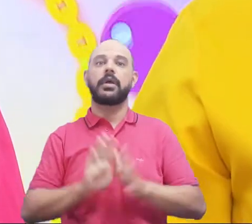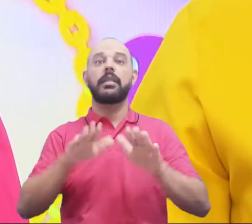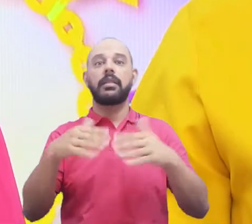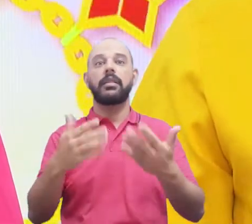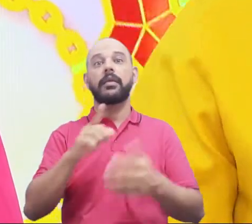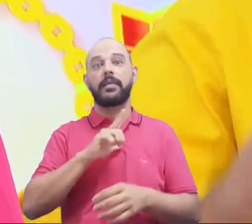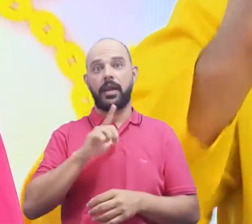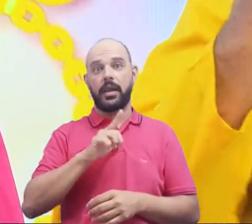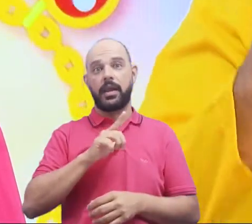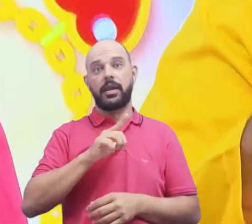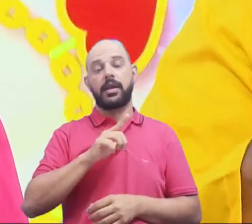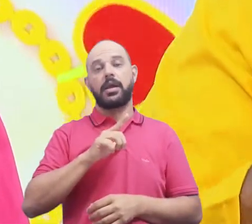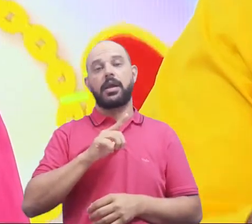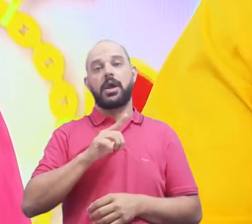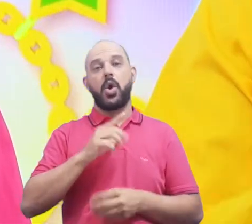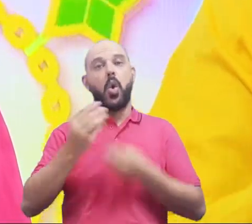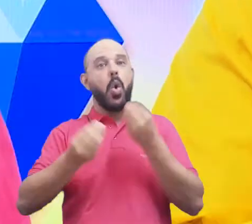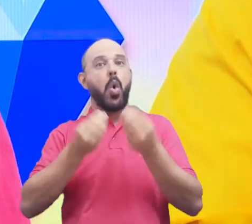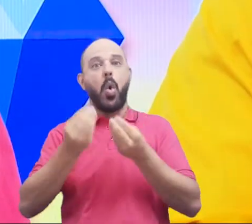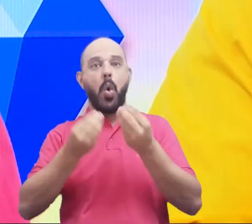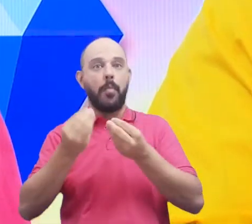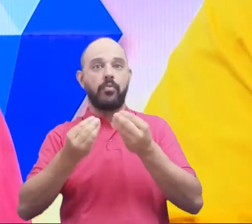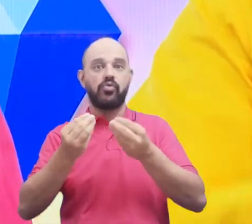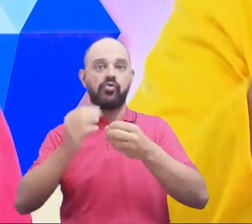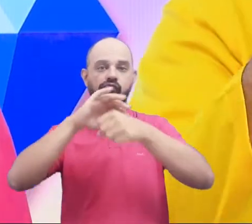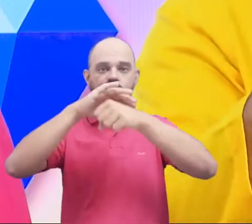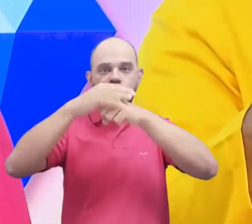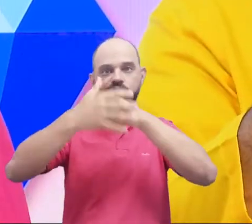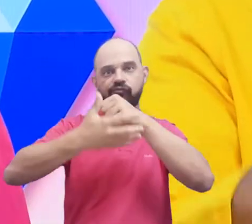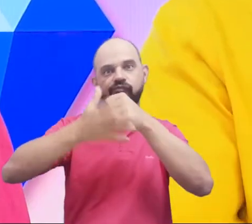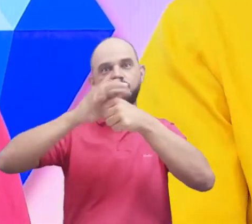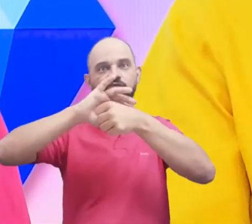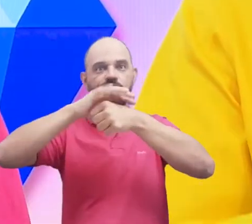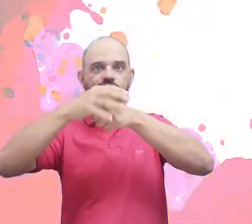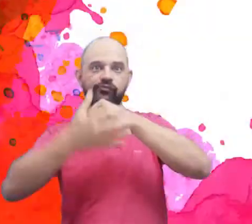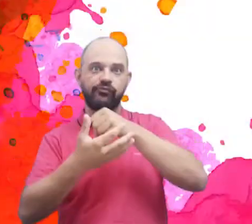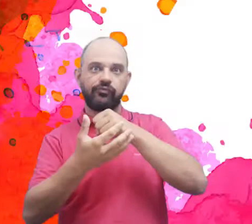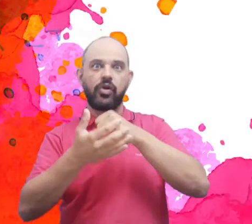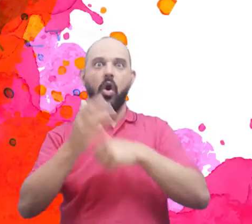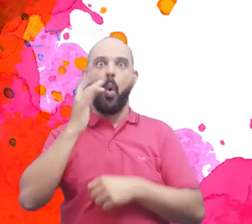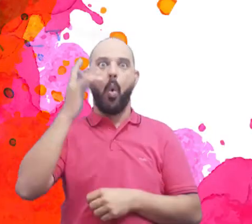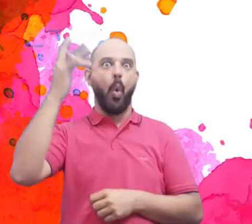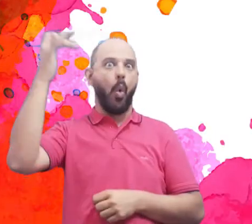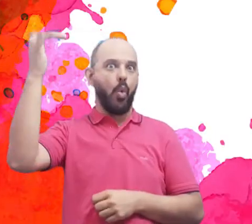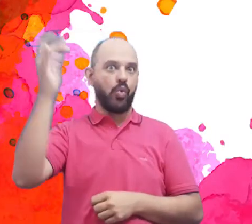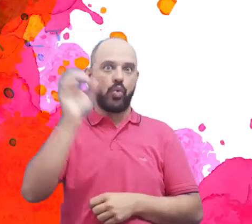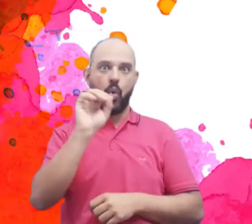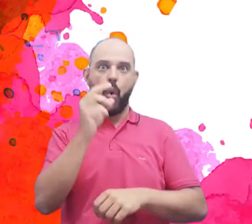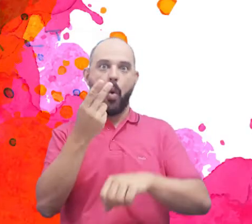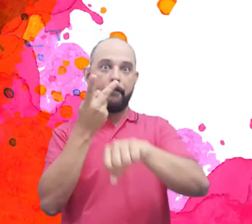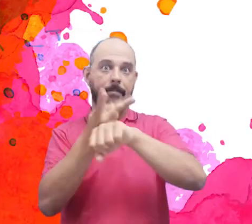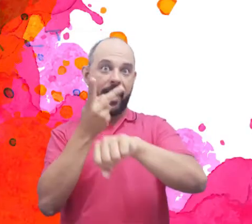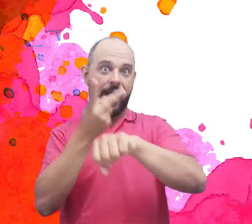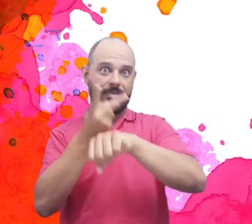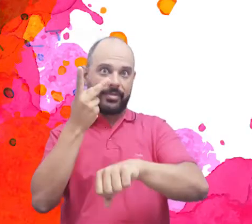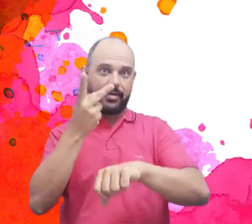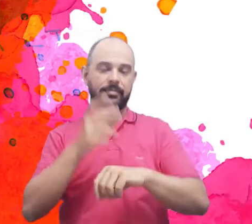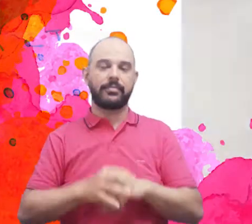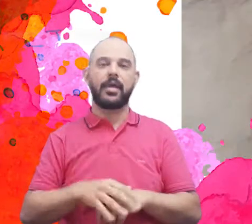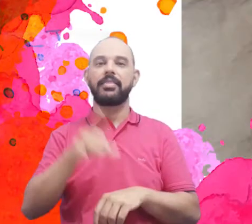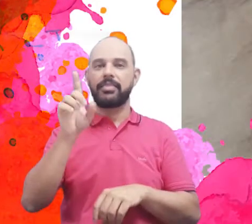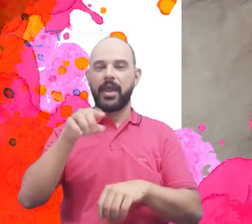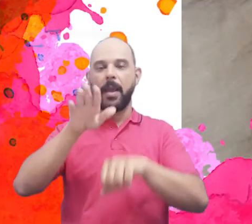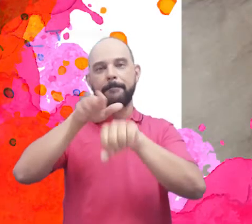das bijuterias está no processo do banho. Ao invés de banho de ouro ou prata, elas recebem